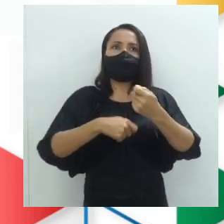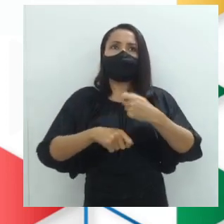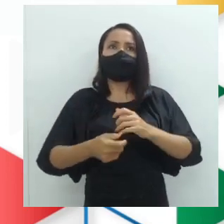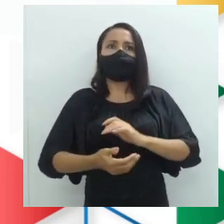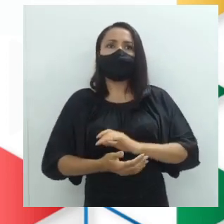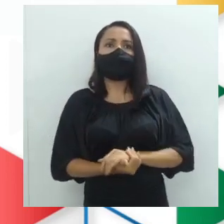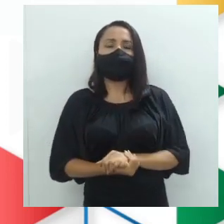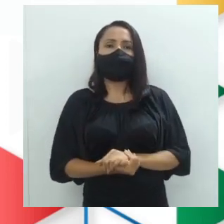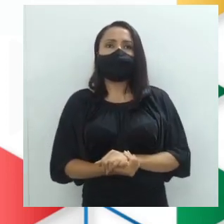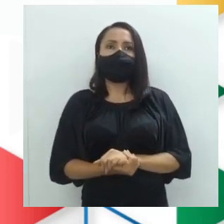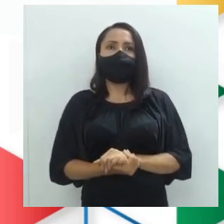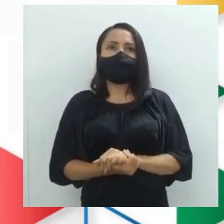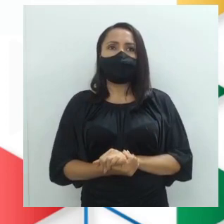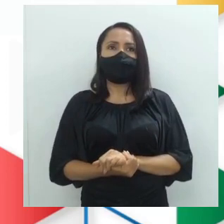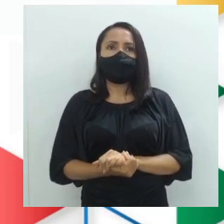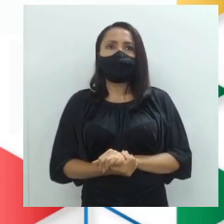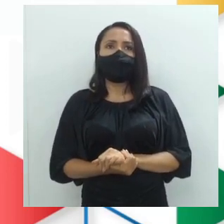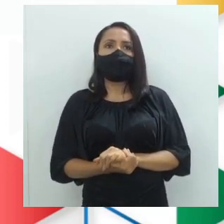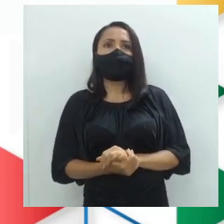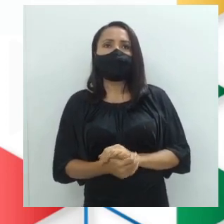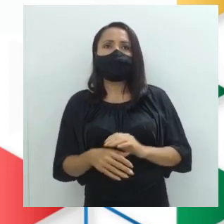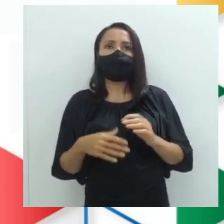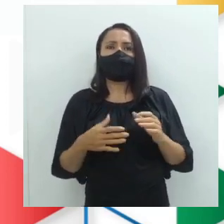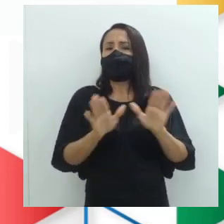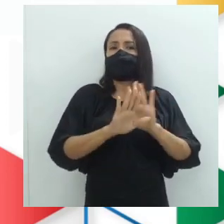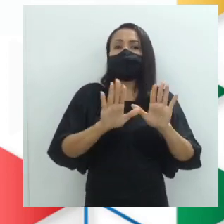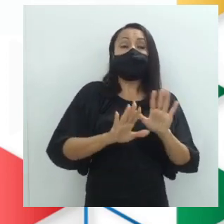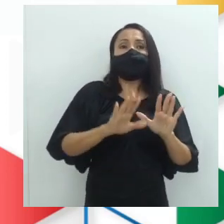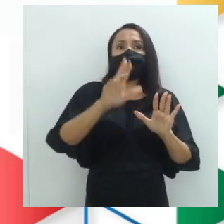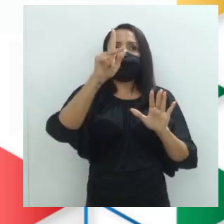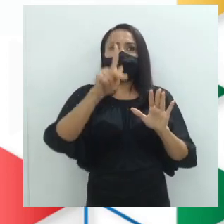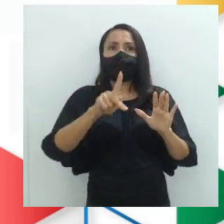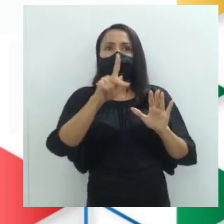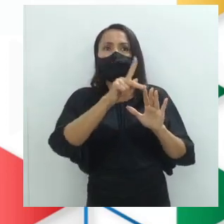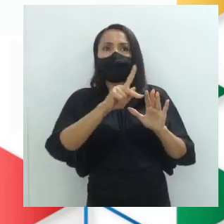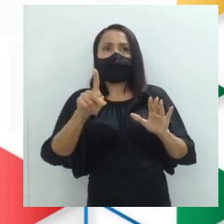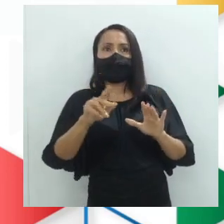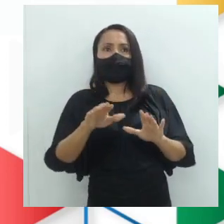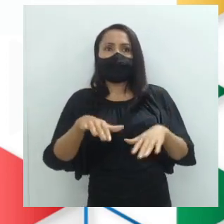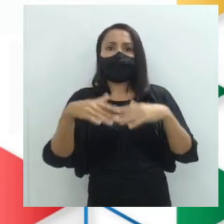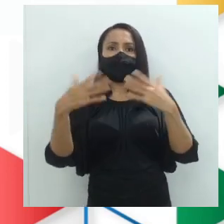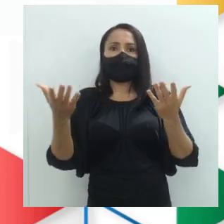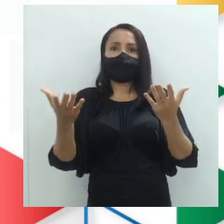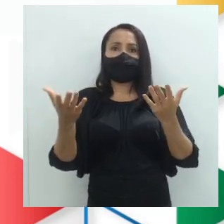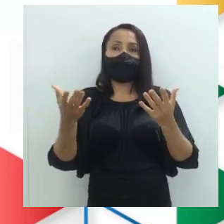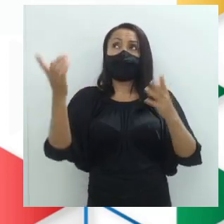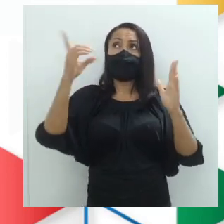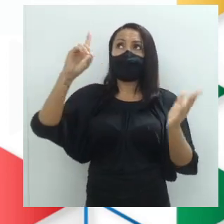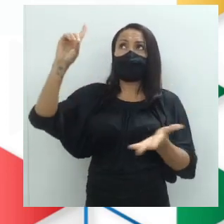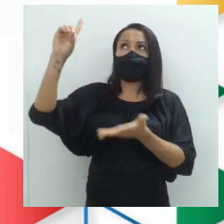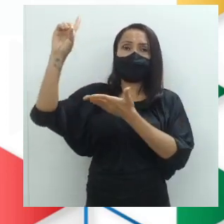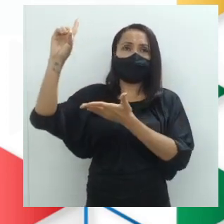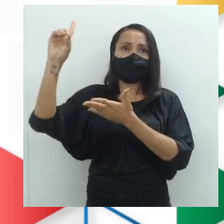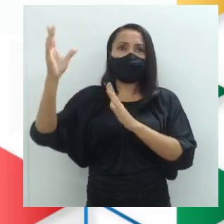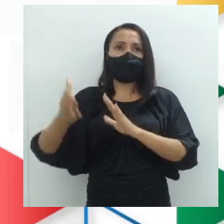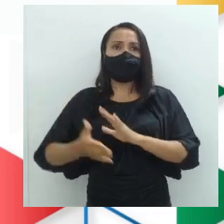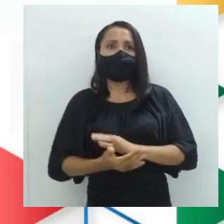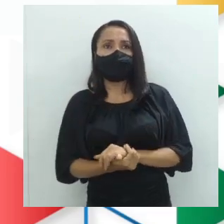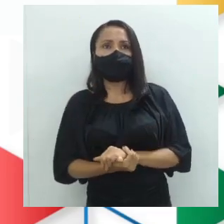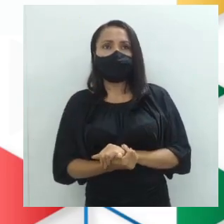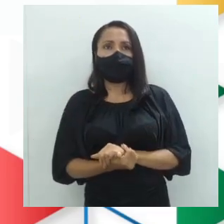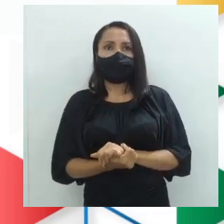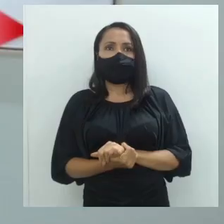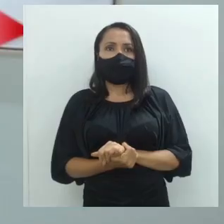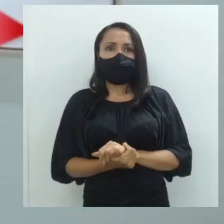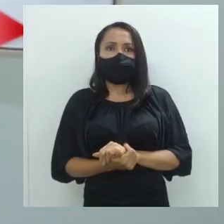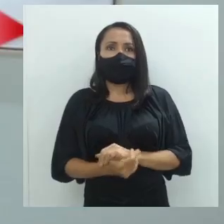Vejam só a intencionalidade. Nem o Papa deixa tudo nas mãos de Deus. E embaixo nós temos... Isso aqui